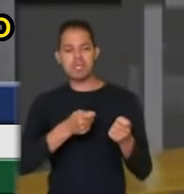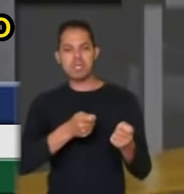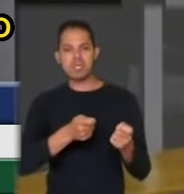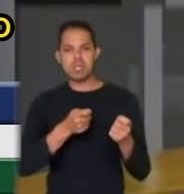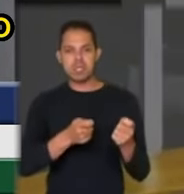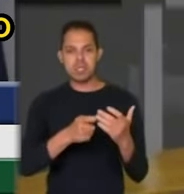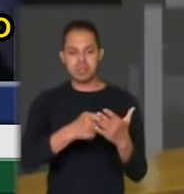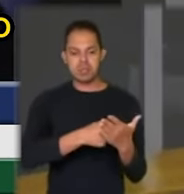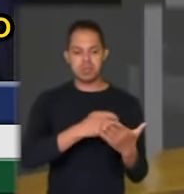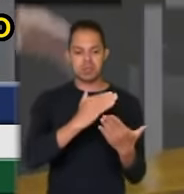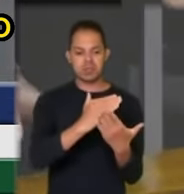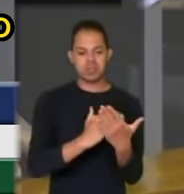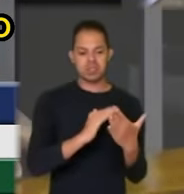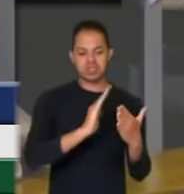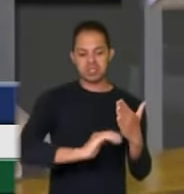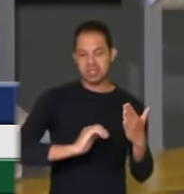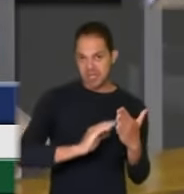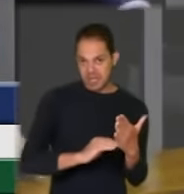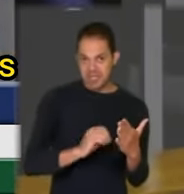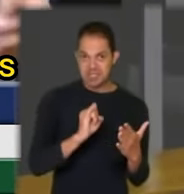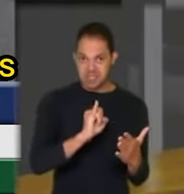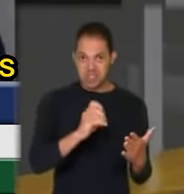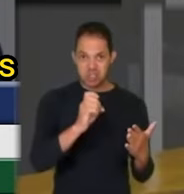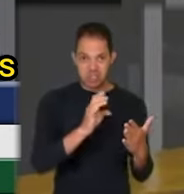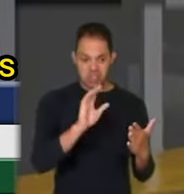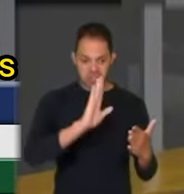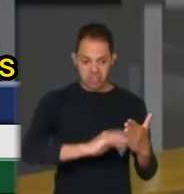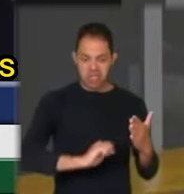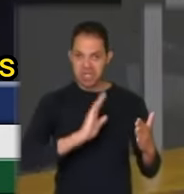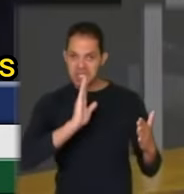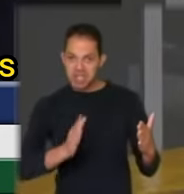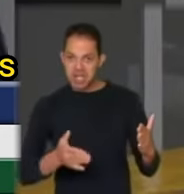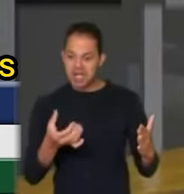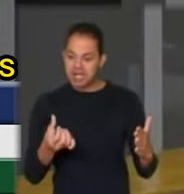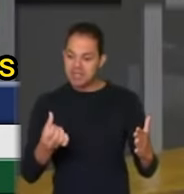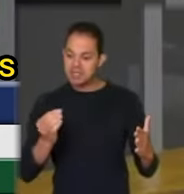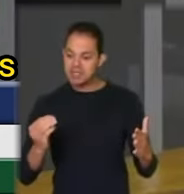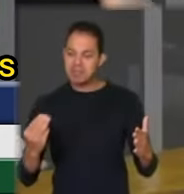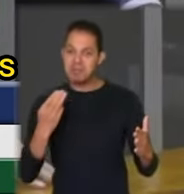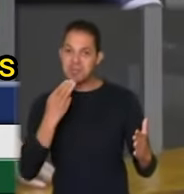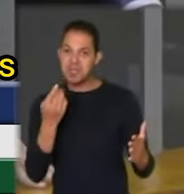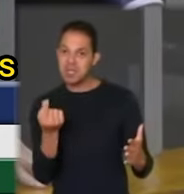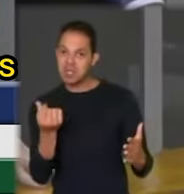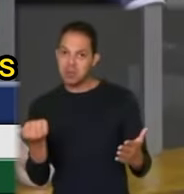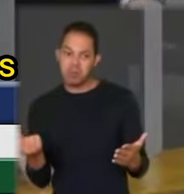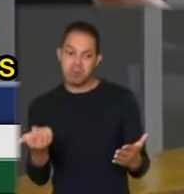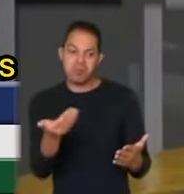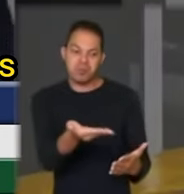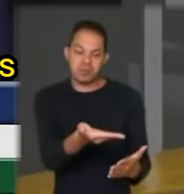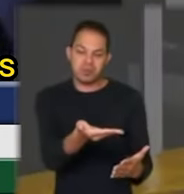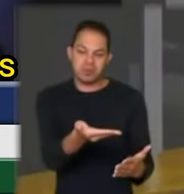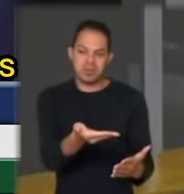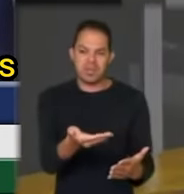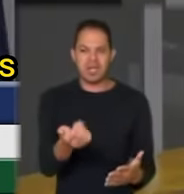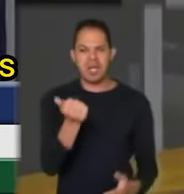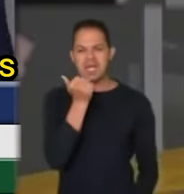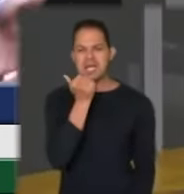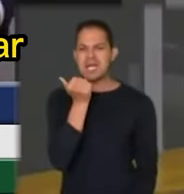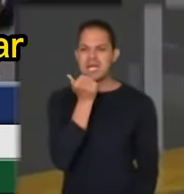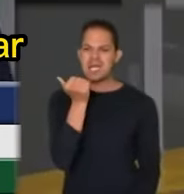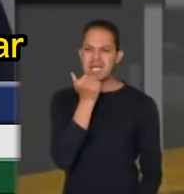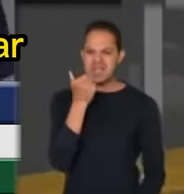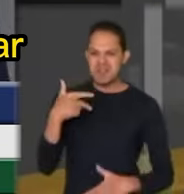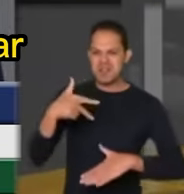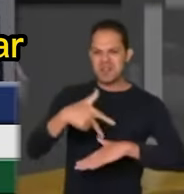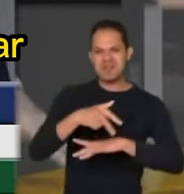60 milhões do orçamento secreto. É uma canalice, esse pessoal. Ainda quero vir aqui falar de joias, já